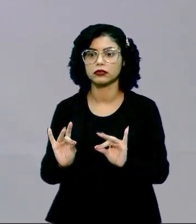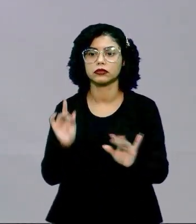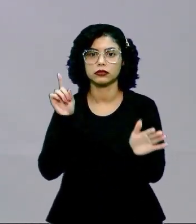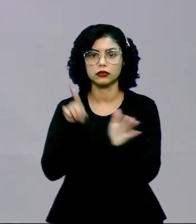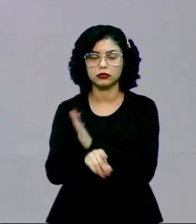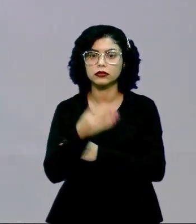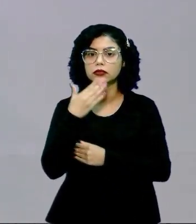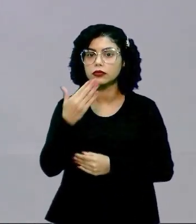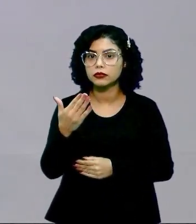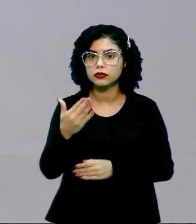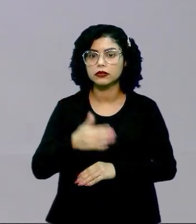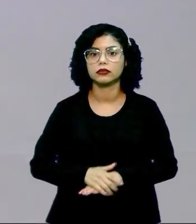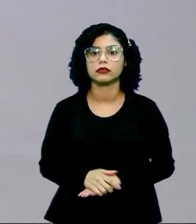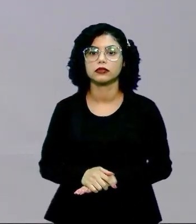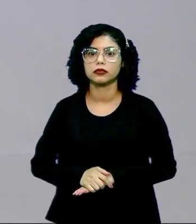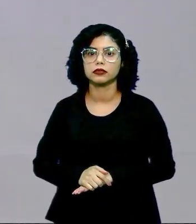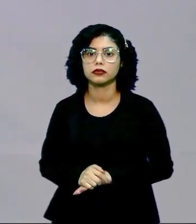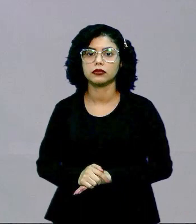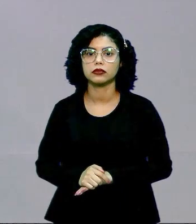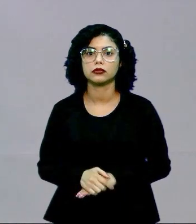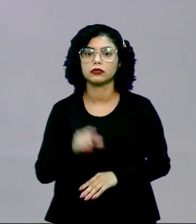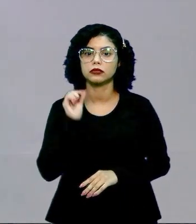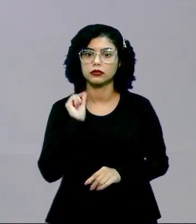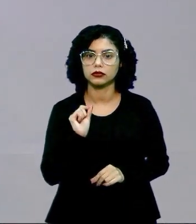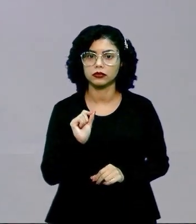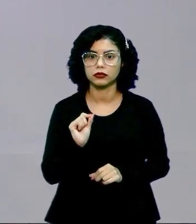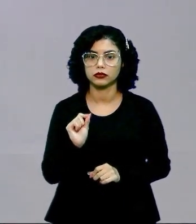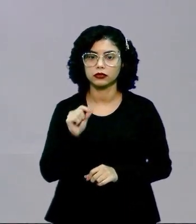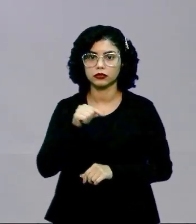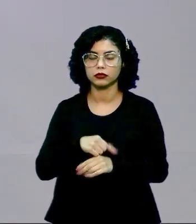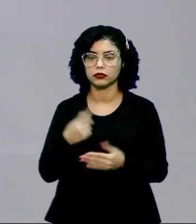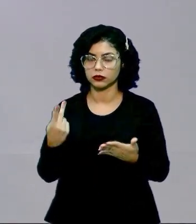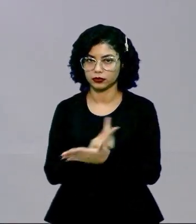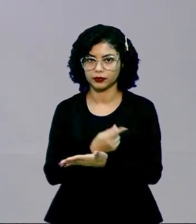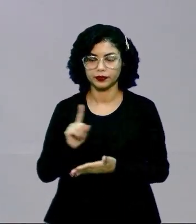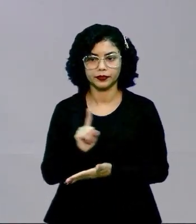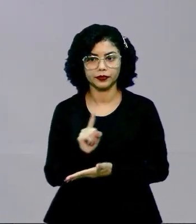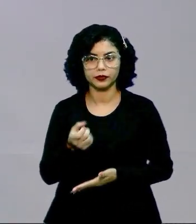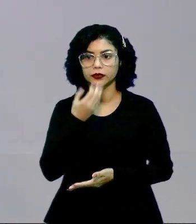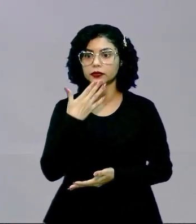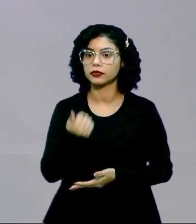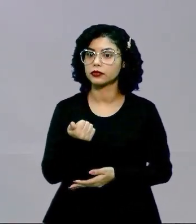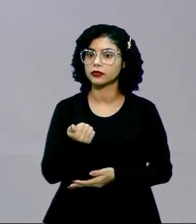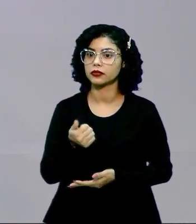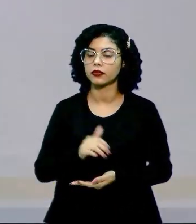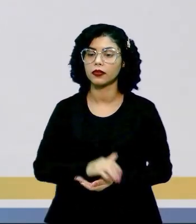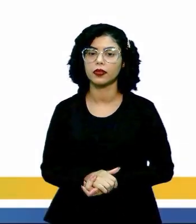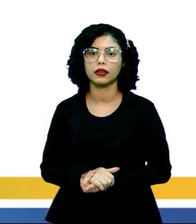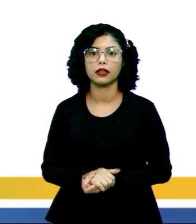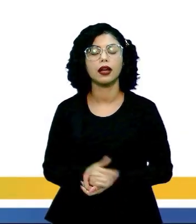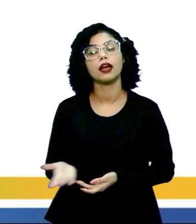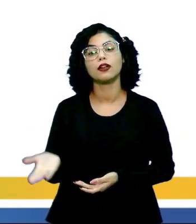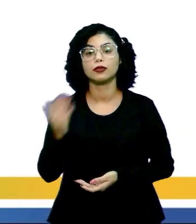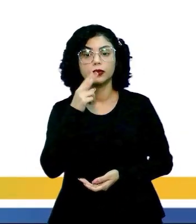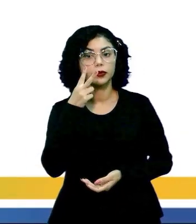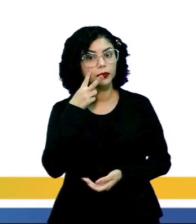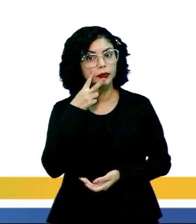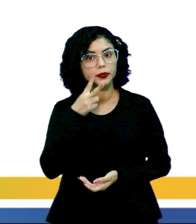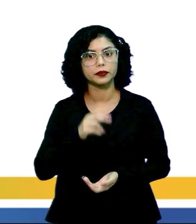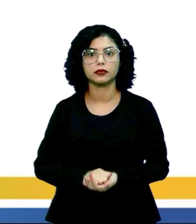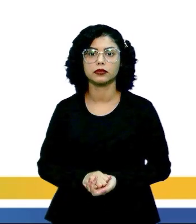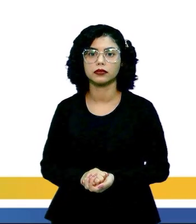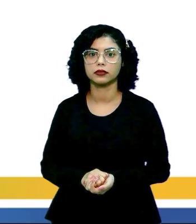questão indica. Ela indicou, não tem como errar. Tudo bem? Vamos dar uma olhadinha